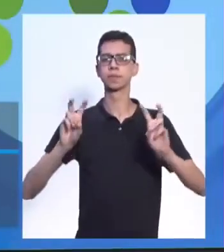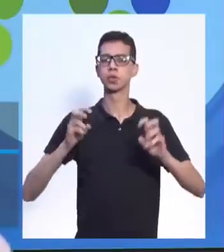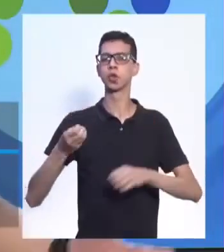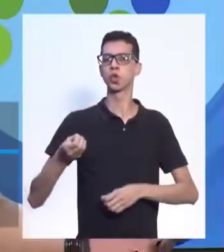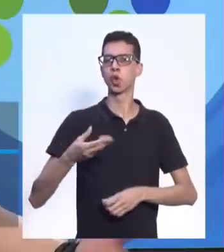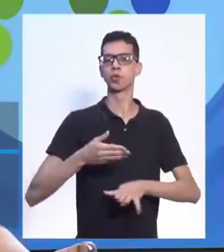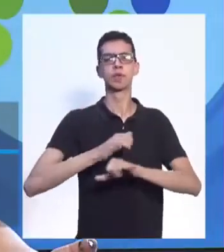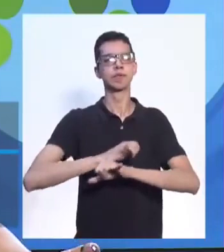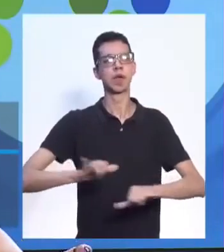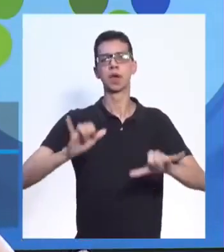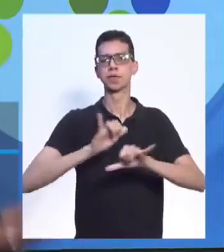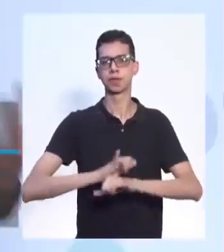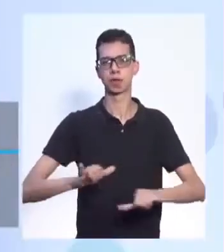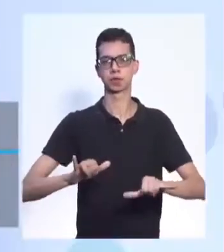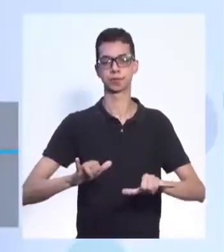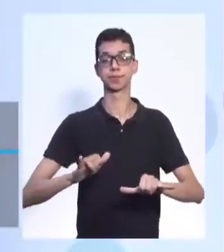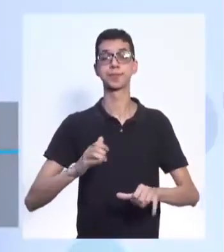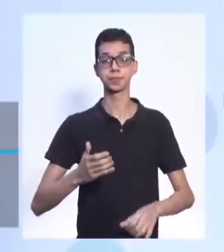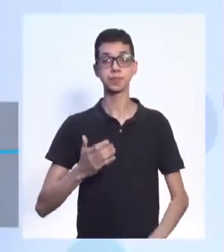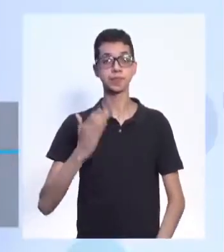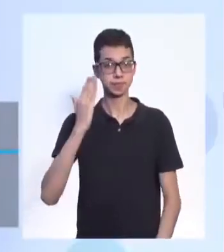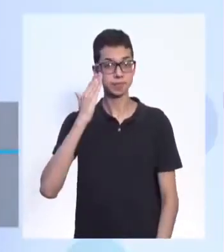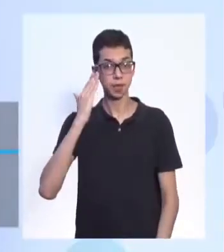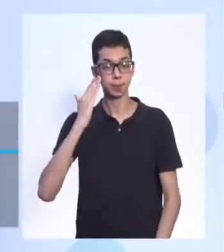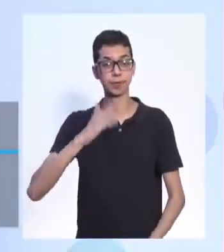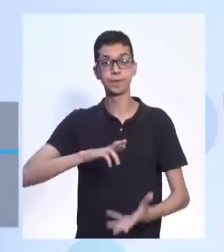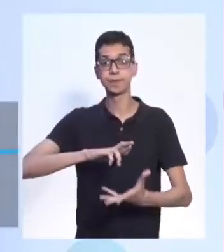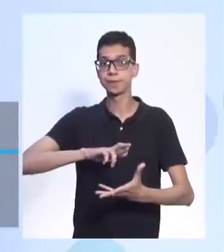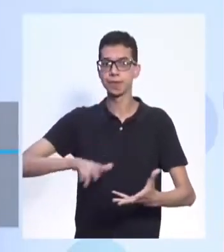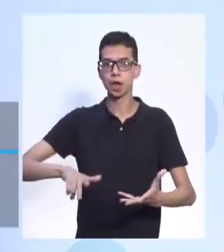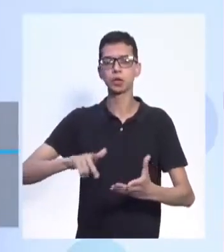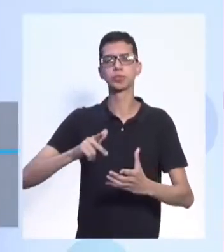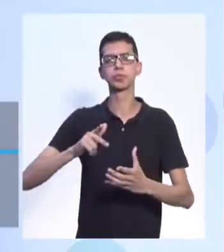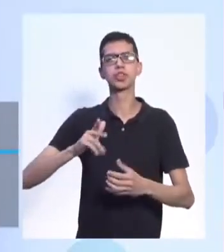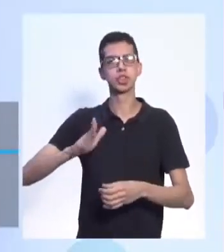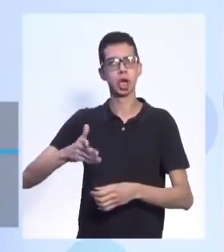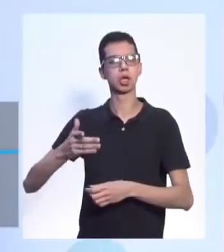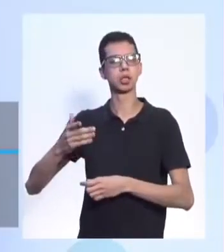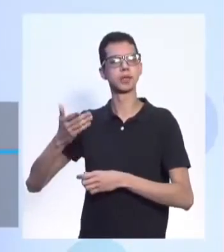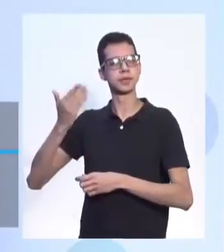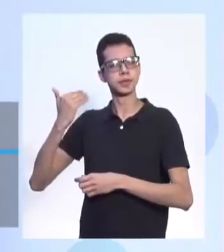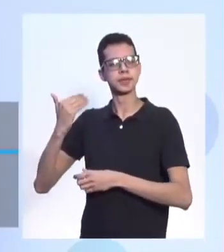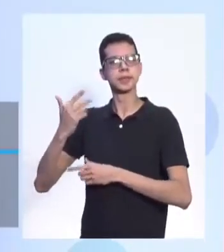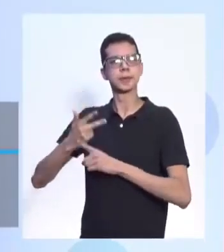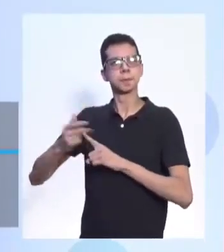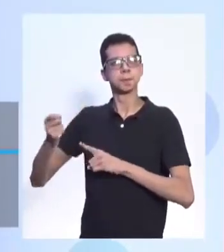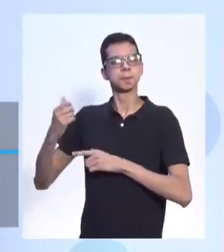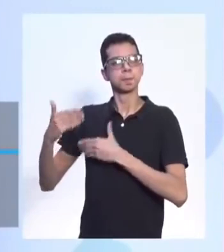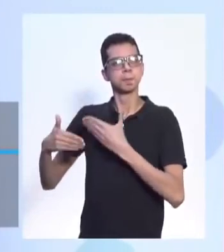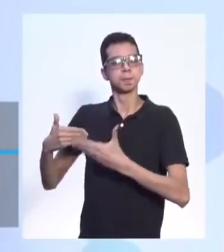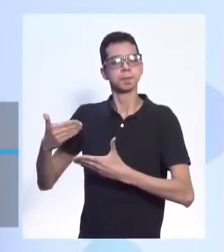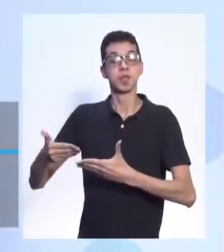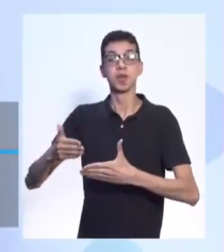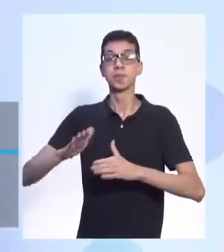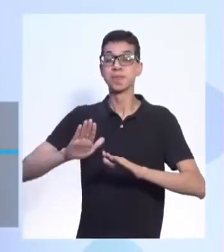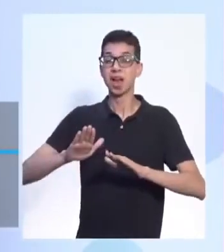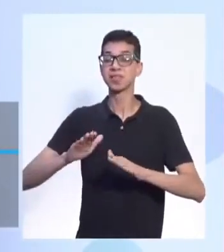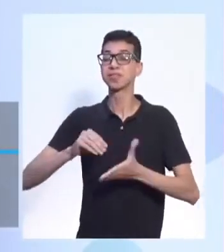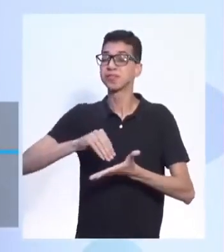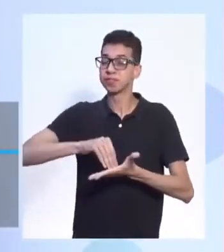que a gente saiba que houveram muitas conquistas, a gente sabe que ainda existe muita coisa a ser conquistada,